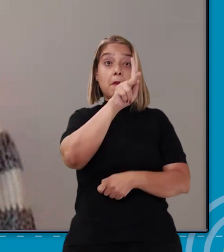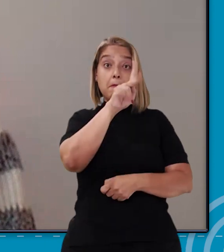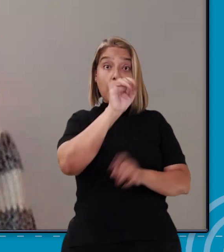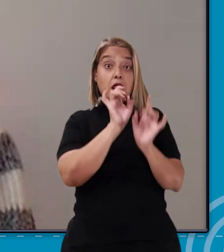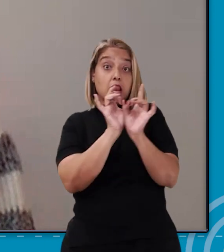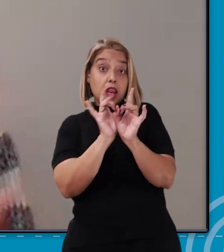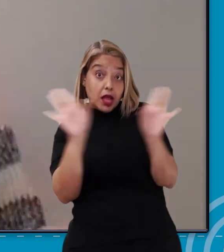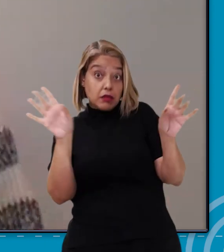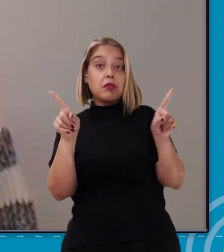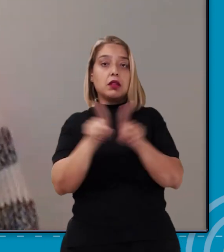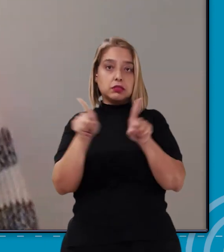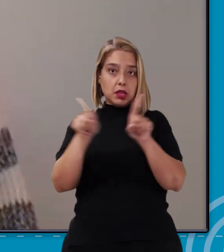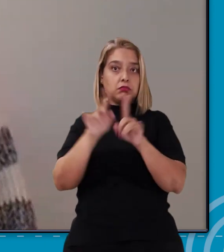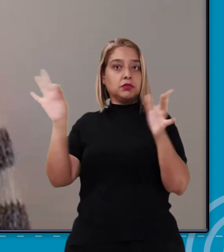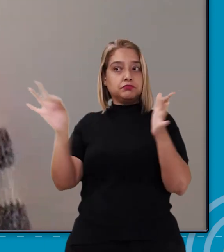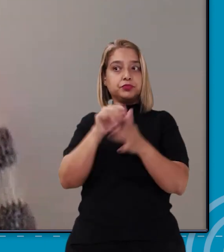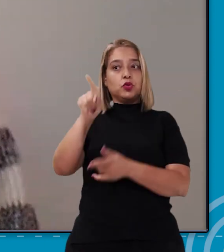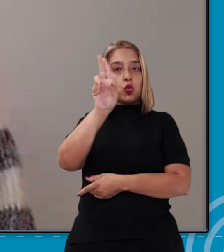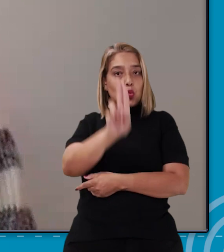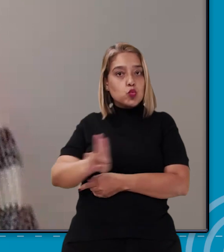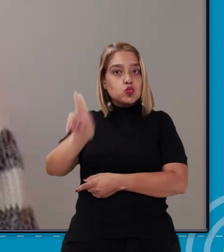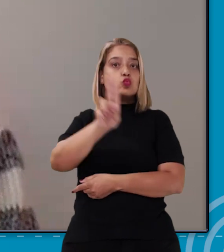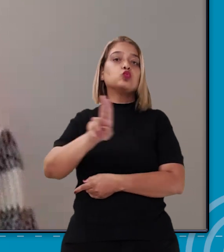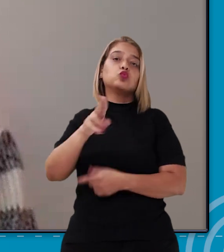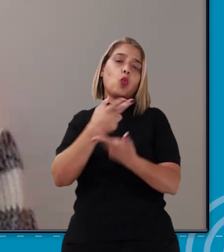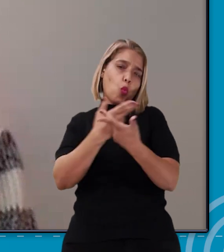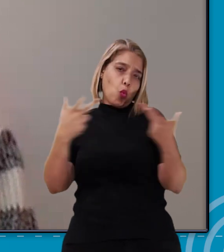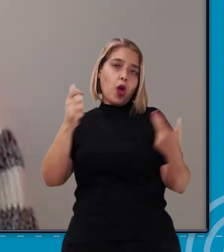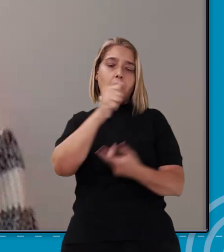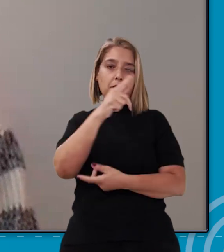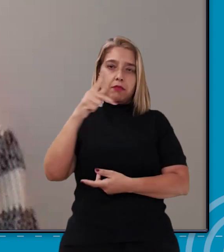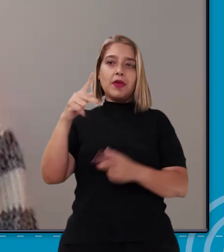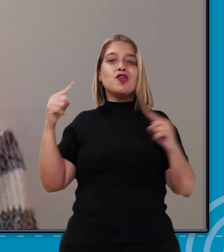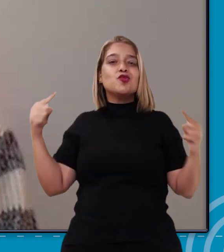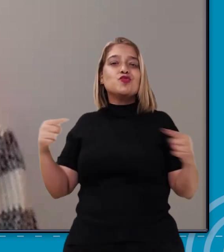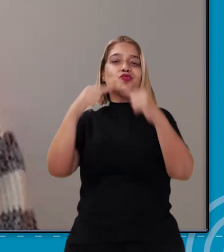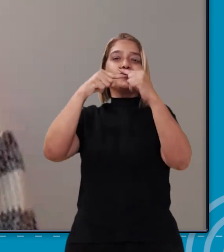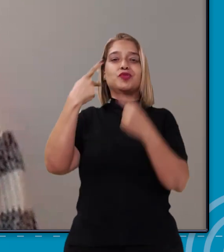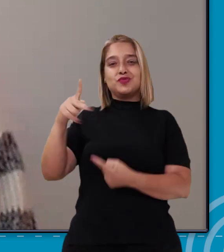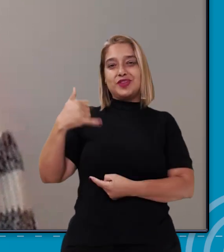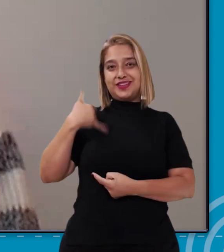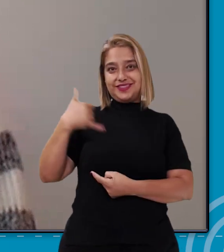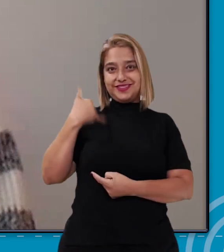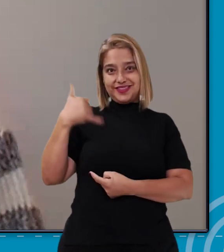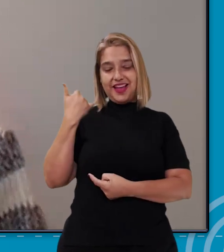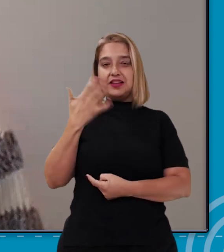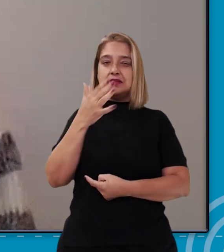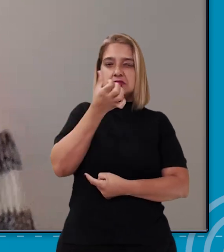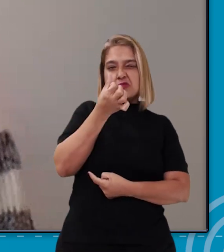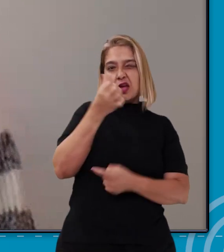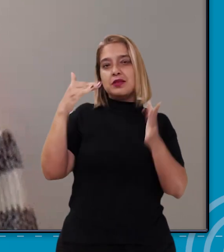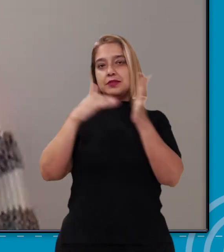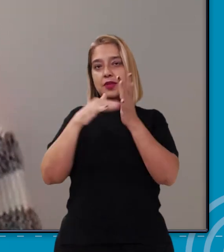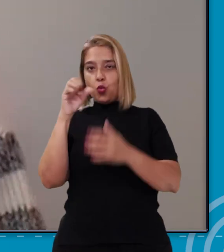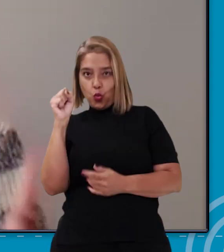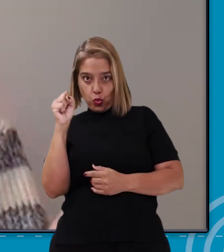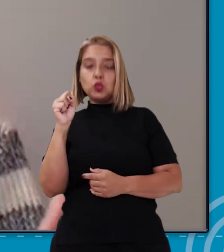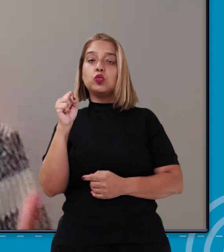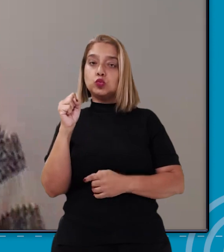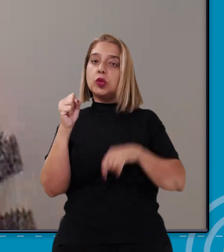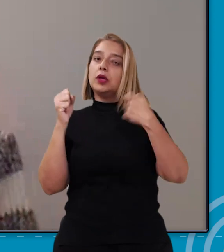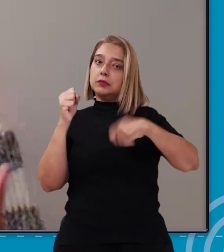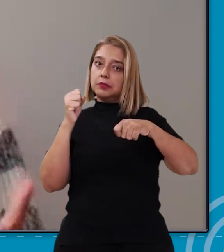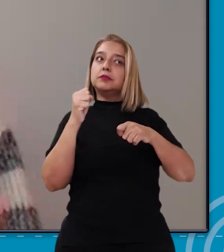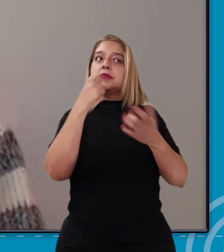dispõem desses equipamentos e se os pais autorizam aí o uso por parte de alunos de faixas etárias aí mais